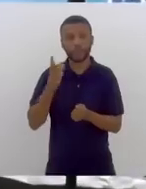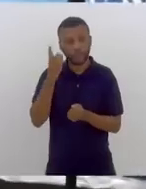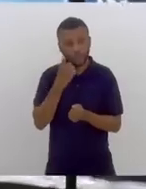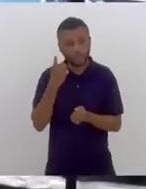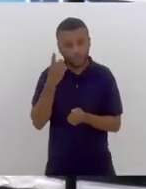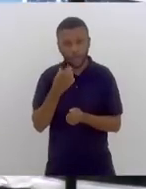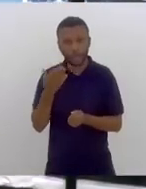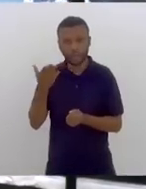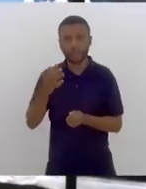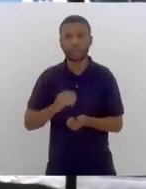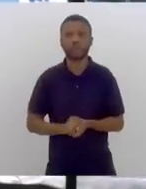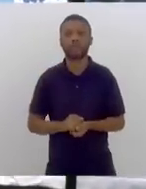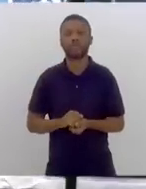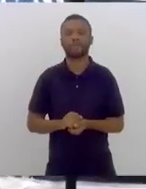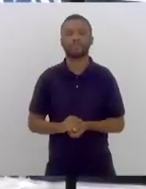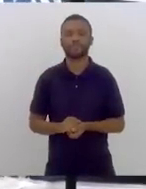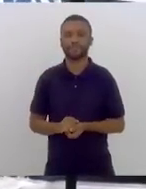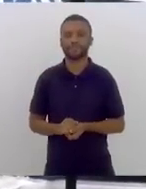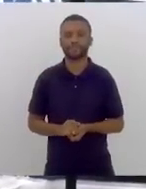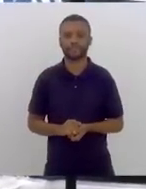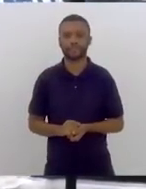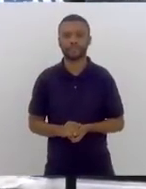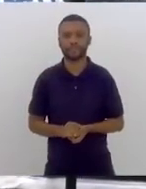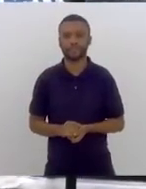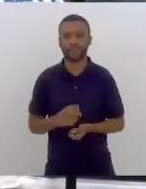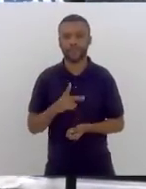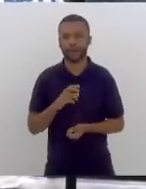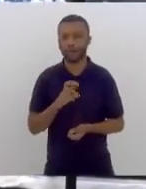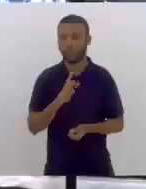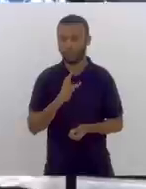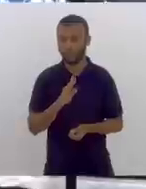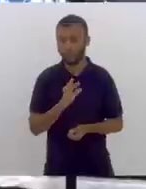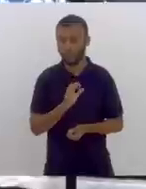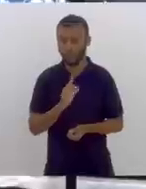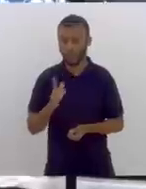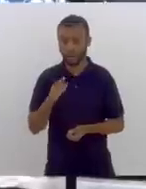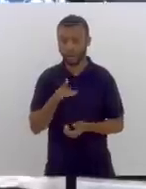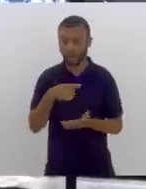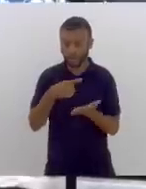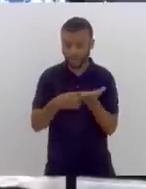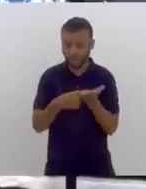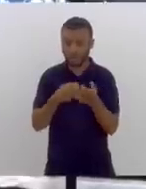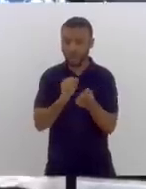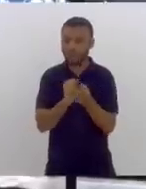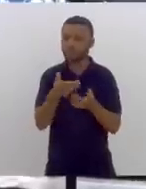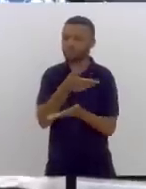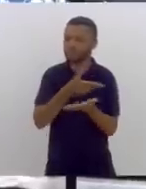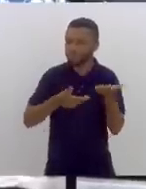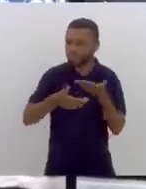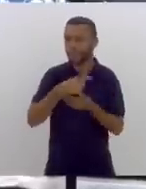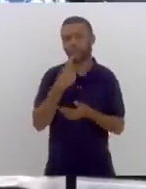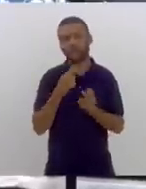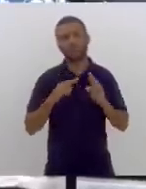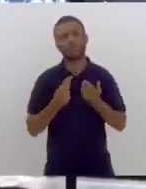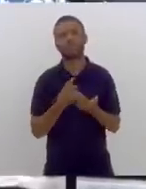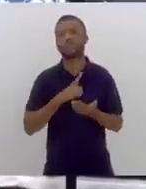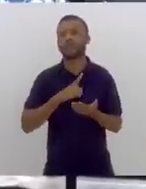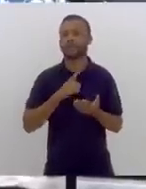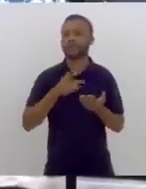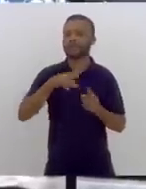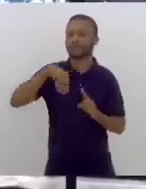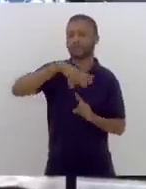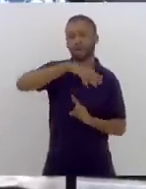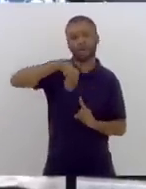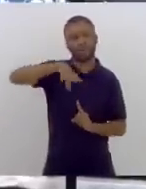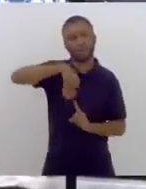nosso deputado Portugal né que ele agendasse isso aí com a gente para a gente ter essa interlocução